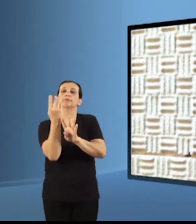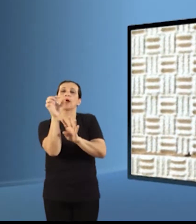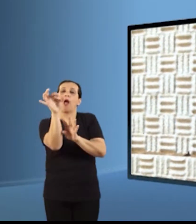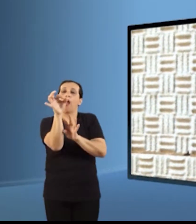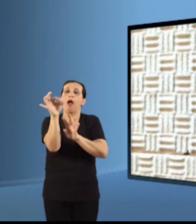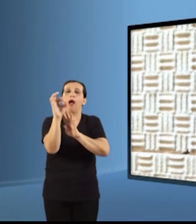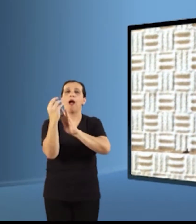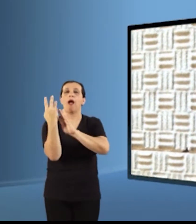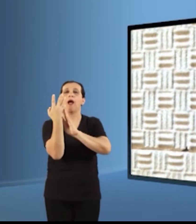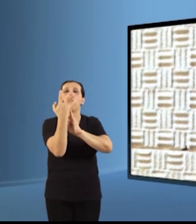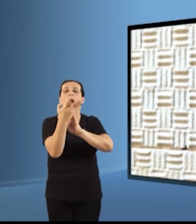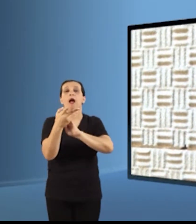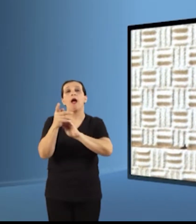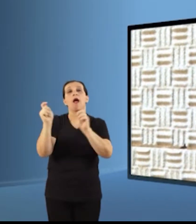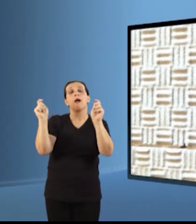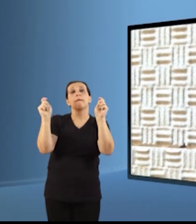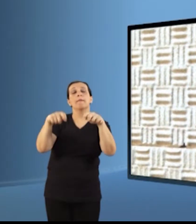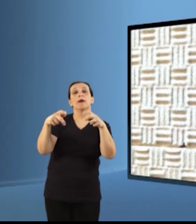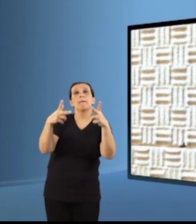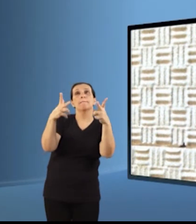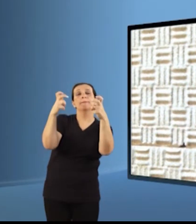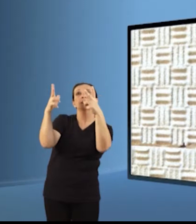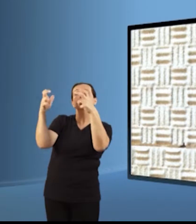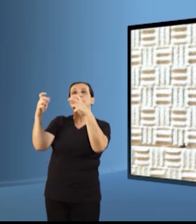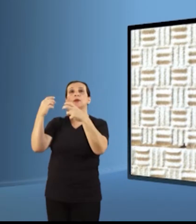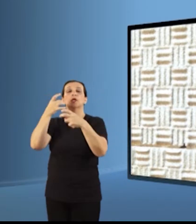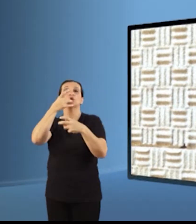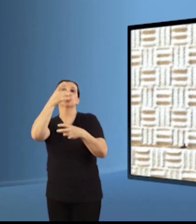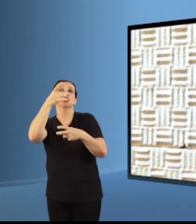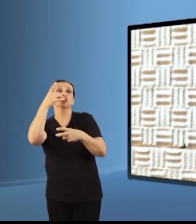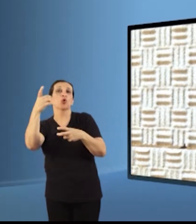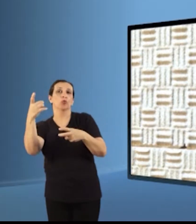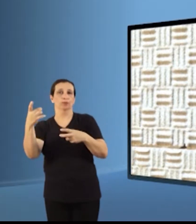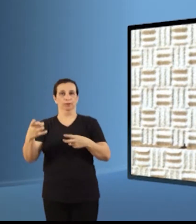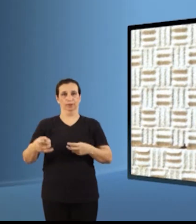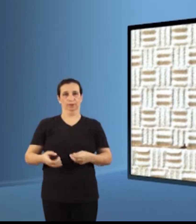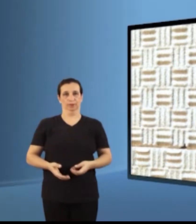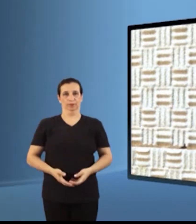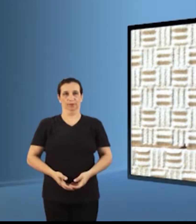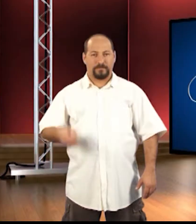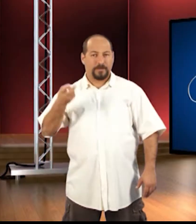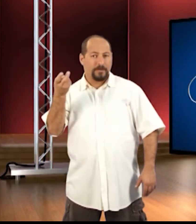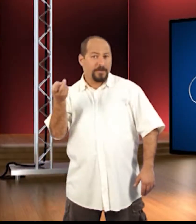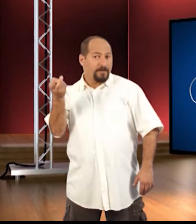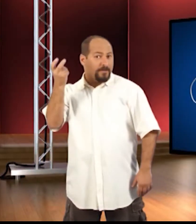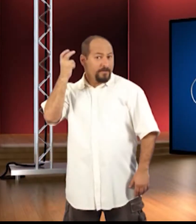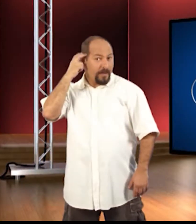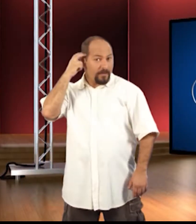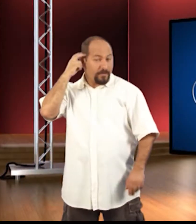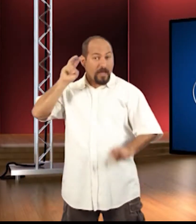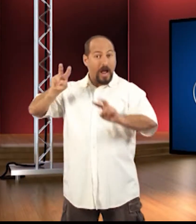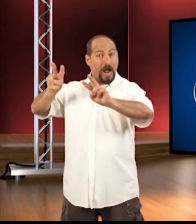cóclea, possibilitando com isso a percepção dos sons recebidos.